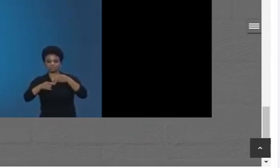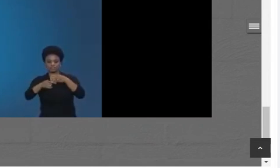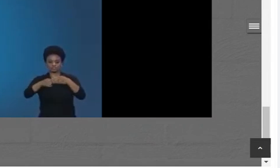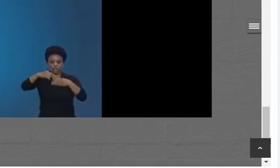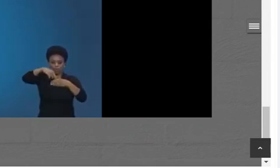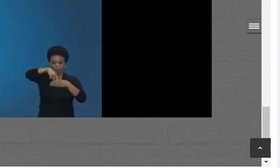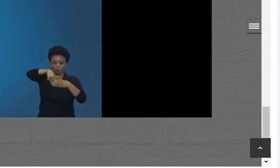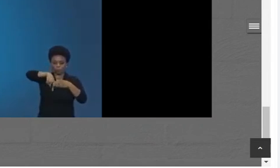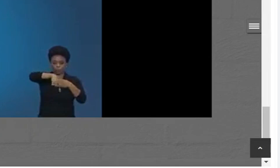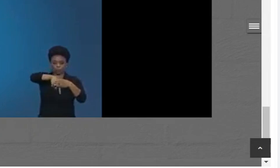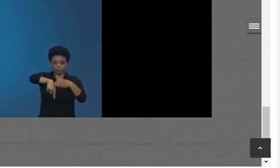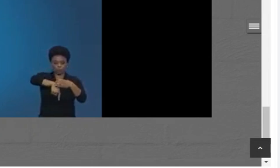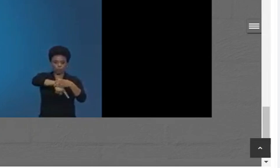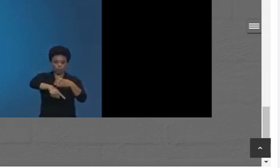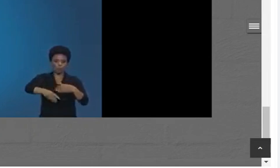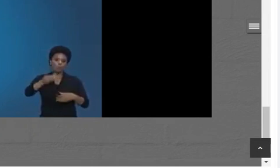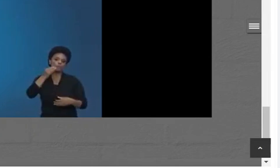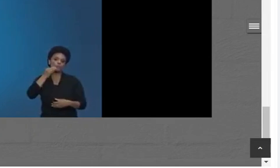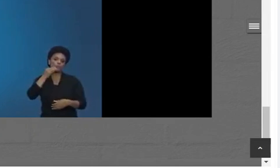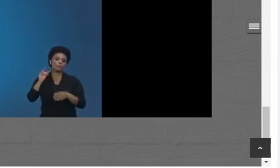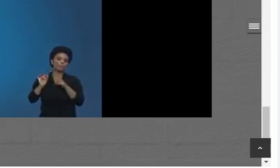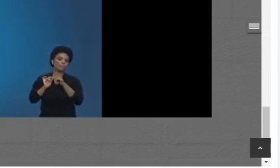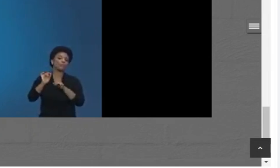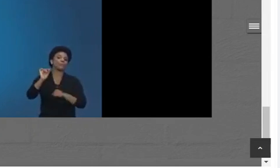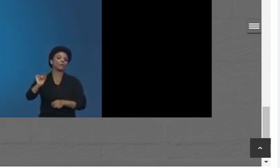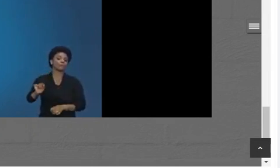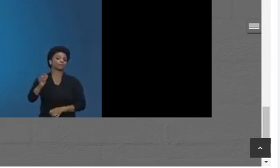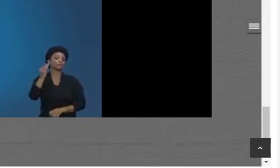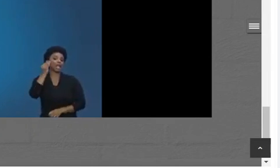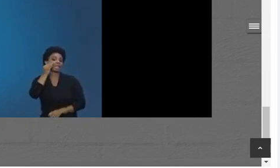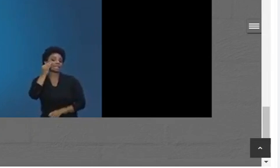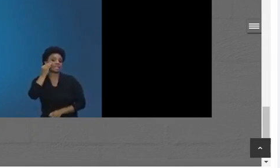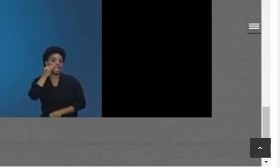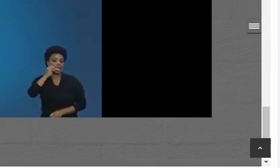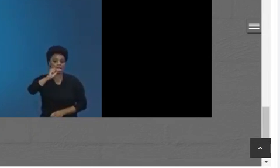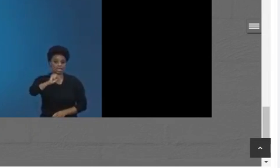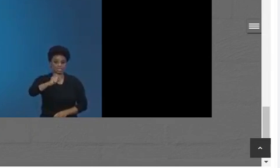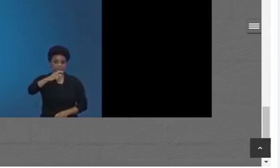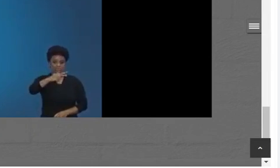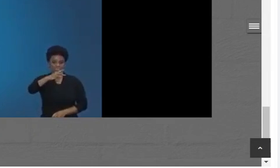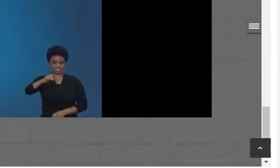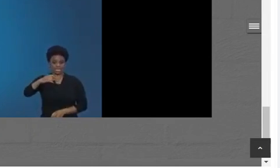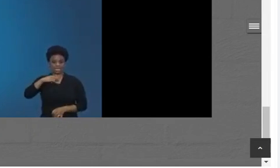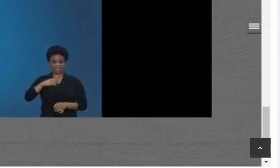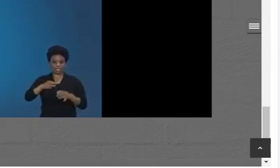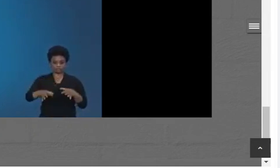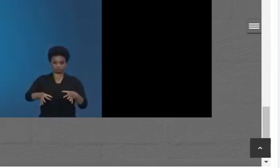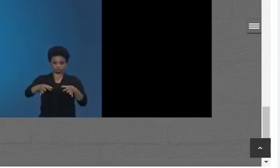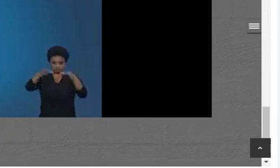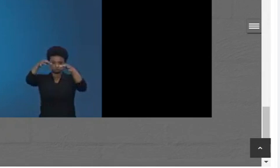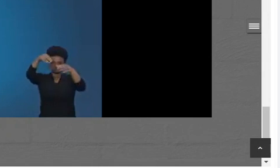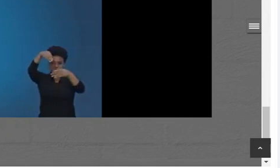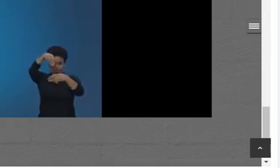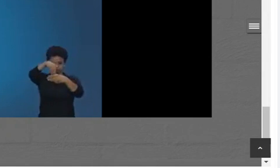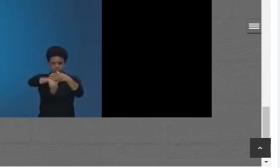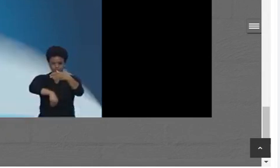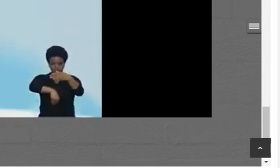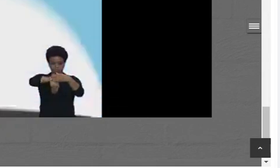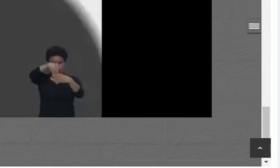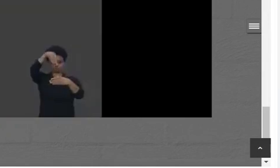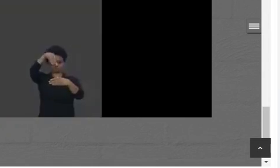método, o teste mais conhecido é o SPT, que é aparelhado com uma torre com roldana, uma haste cilíndrica e um